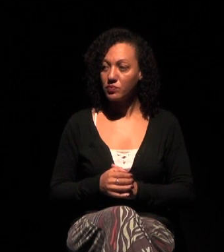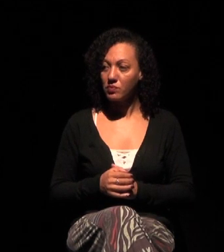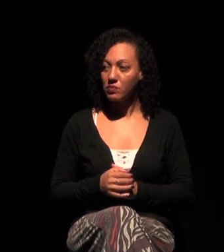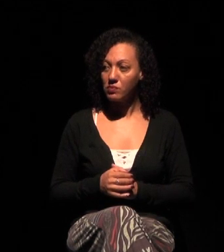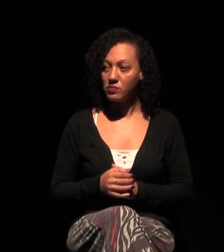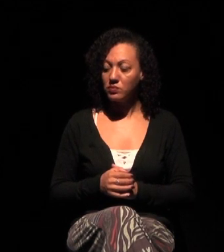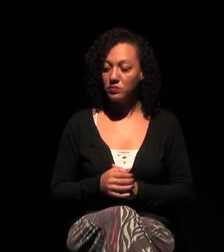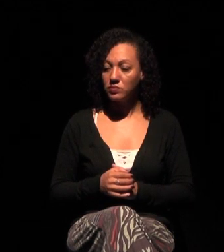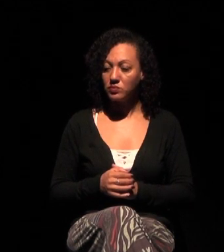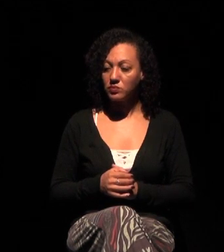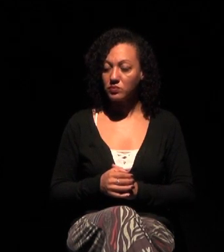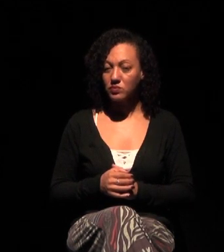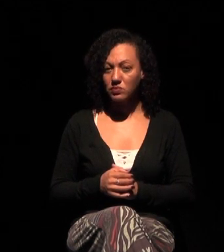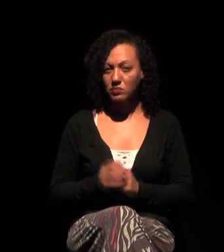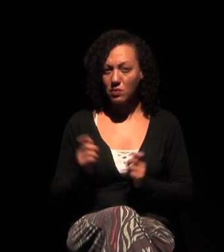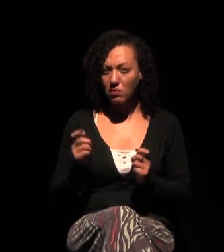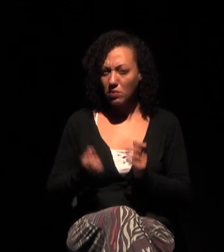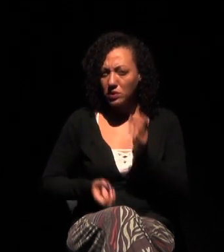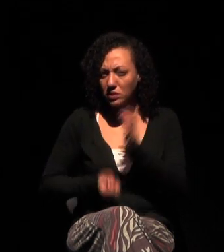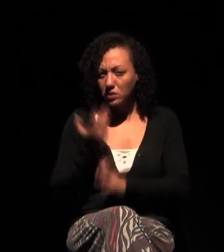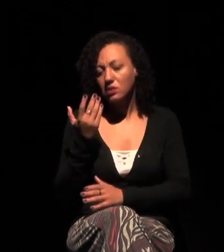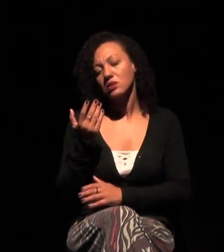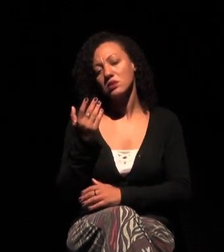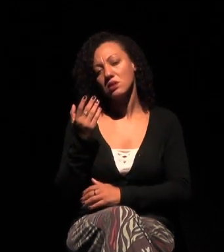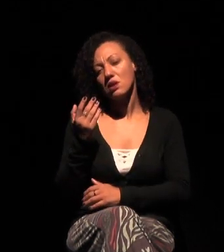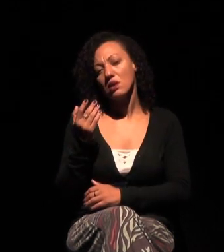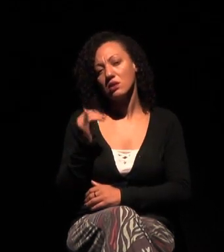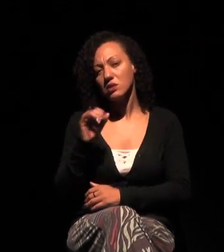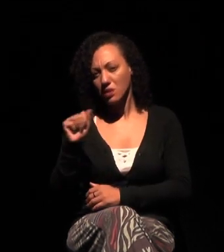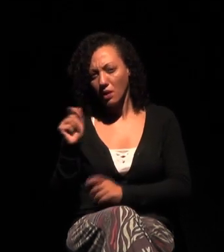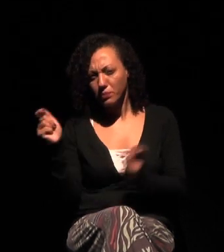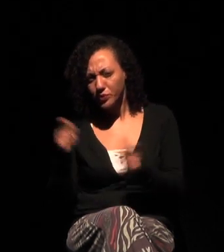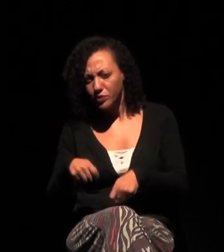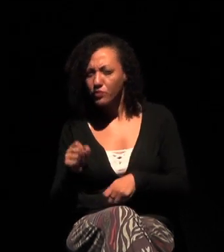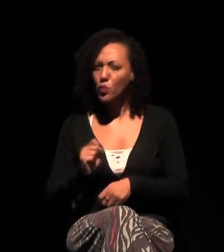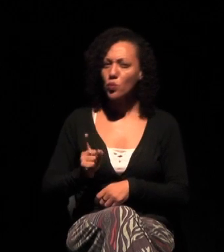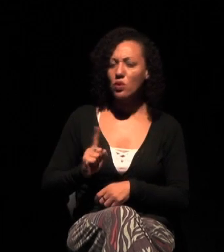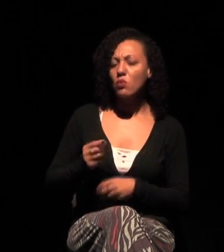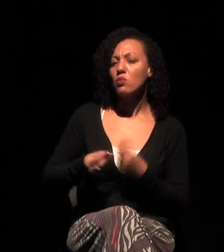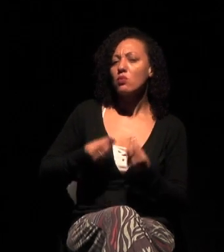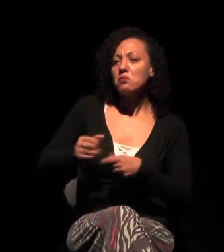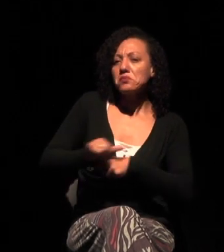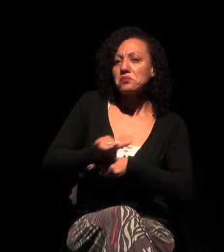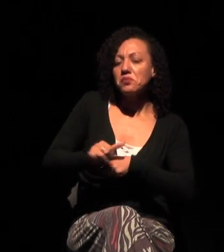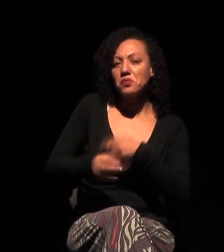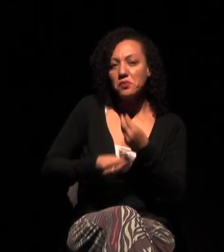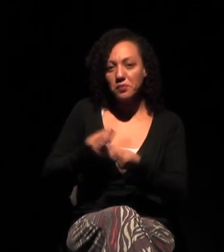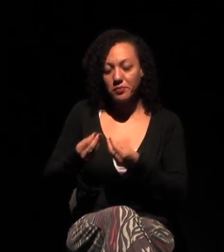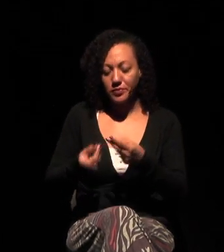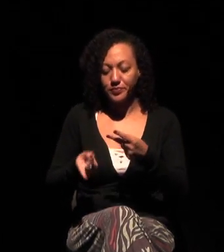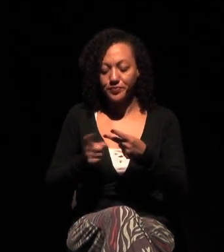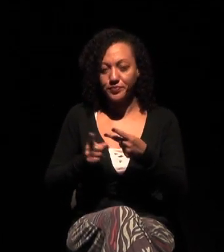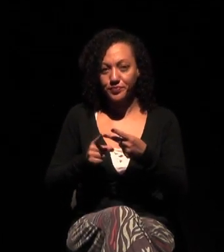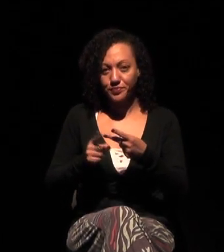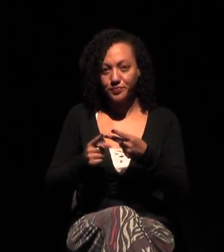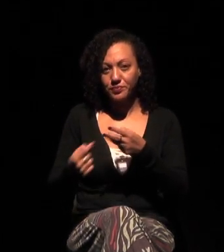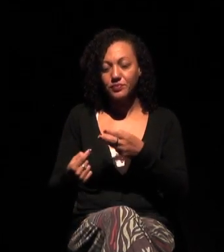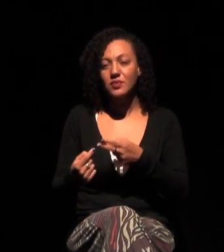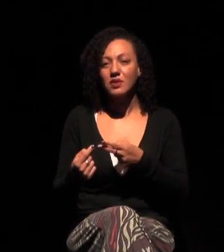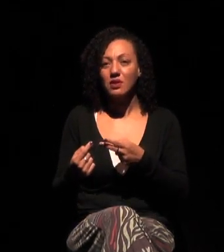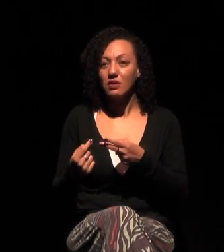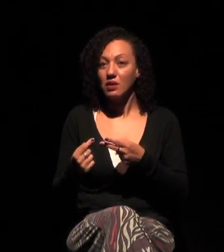criar uma crise artificial é possível não é possível como é que faz como é que não faz e outras é aceitável